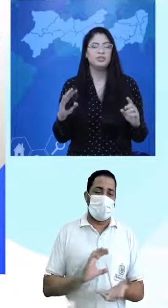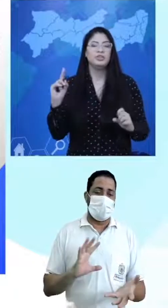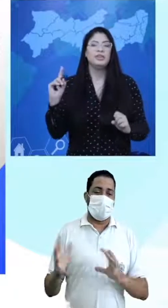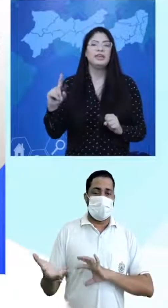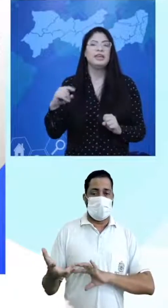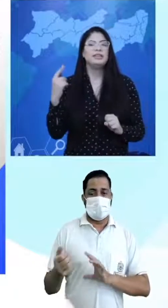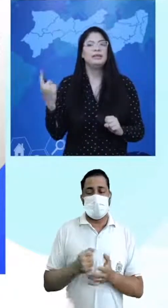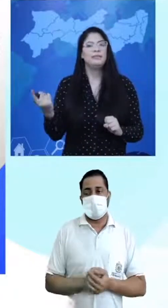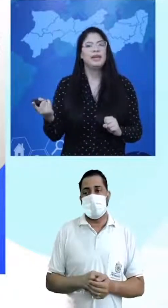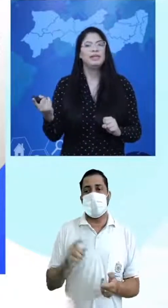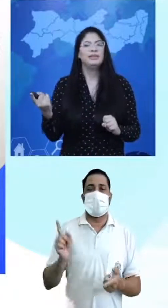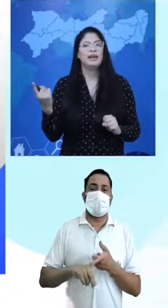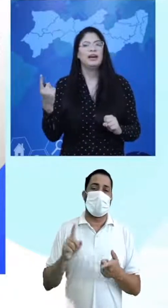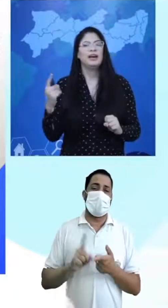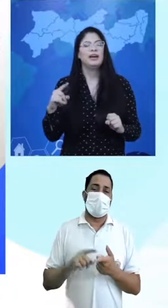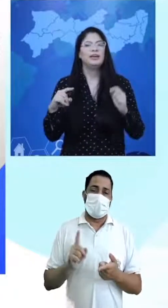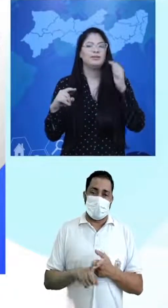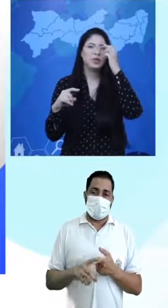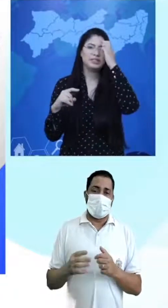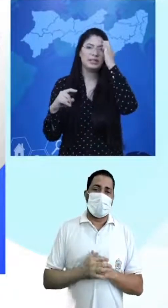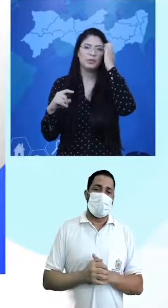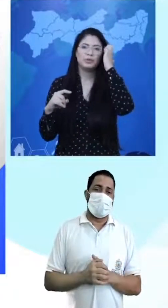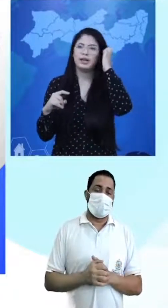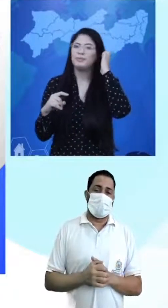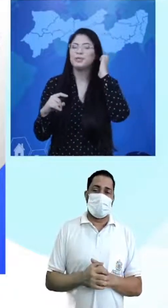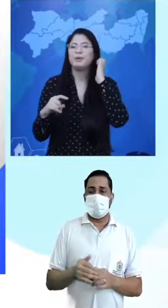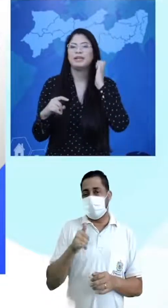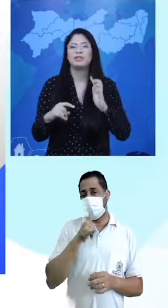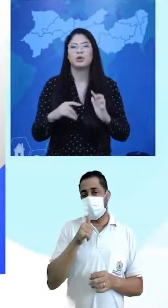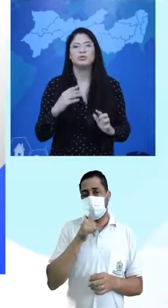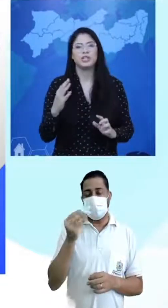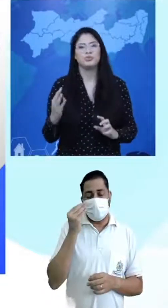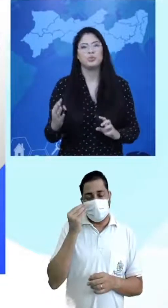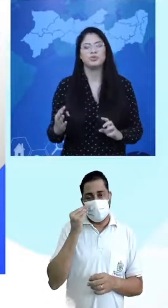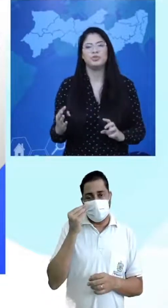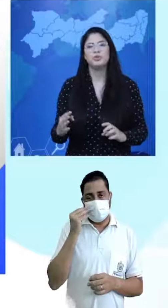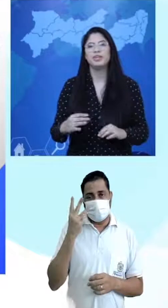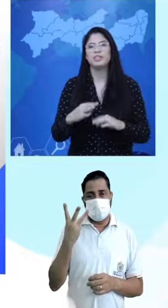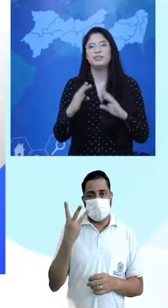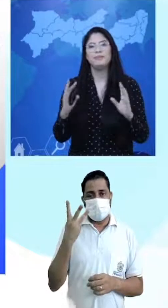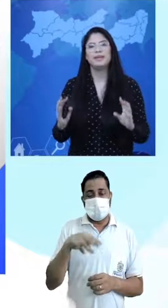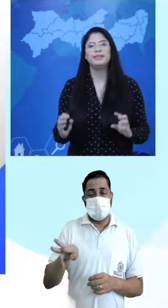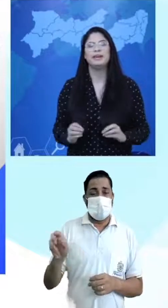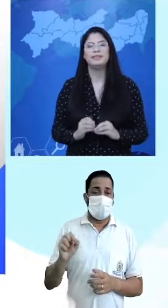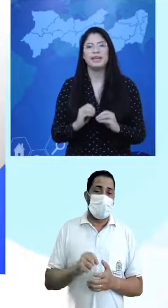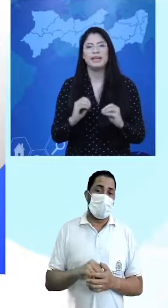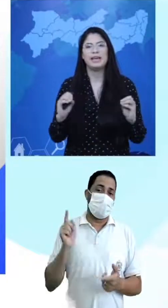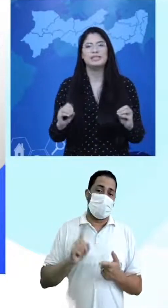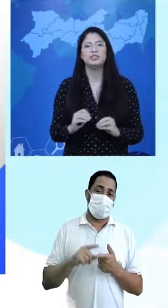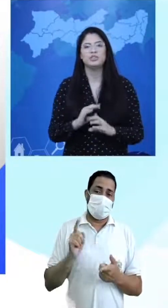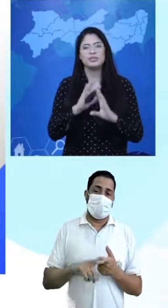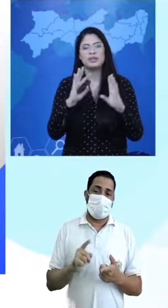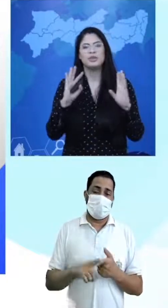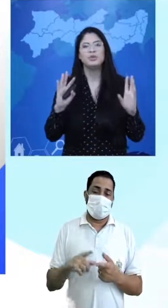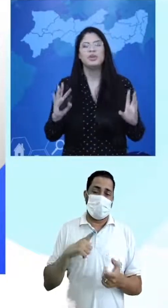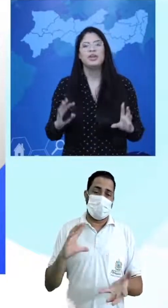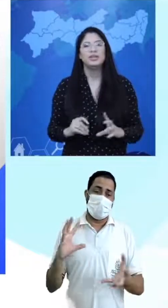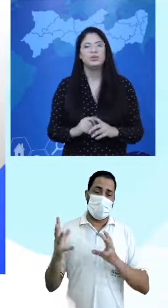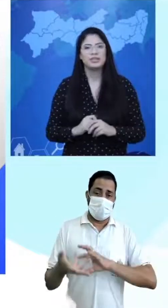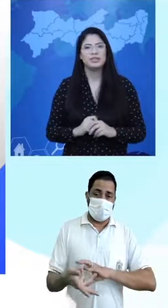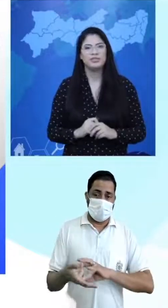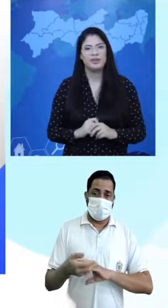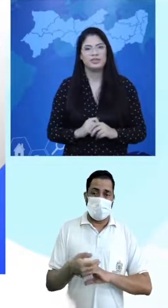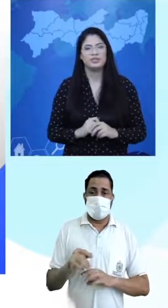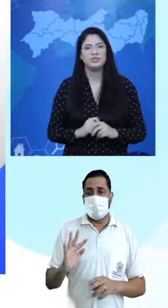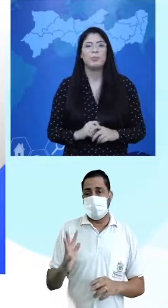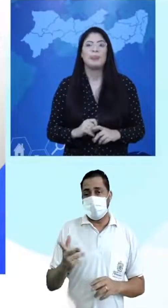distorcidas. E também no exemplo da perspectiva com 3 pontos de fuga, a gente também tem essa distorção em todas